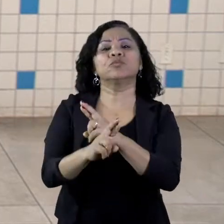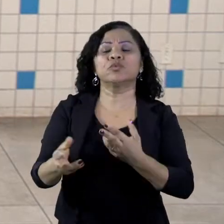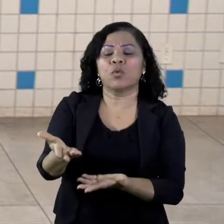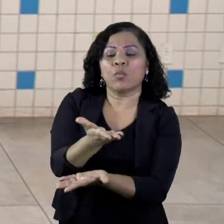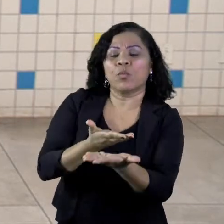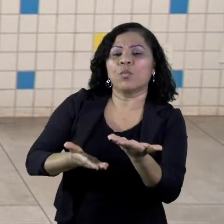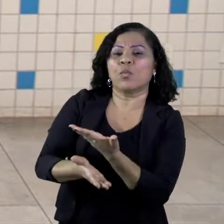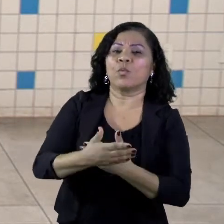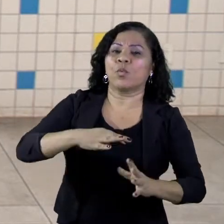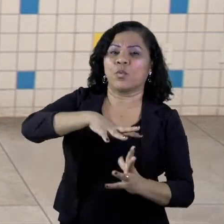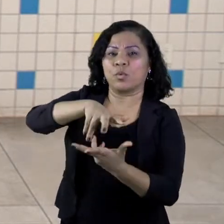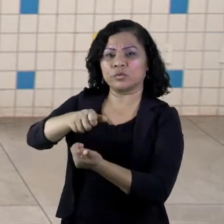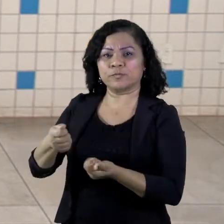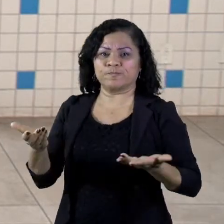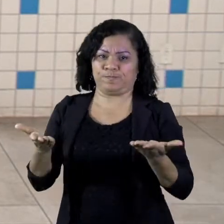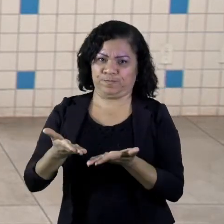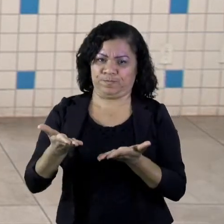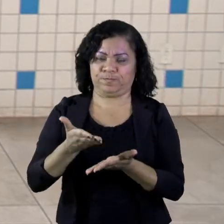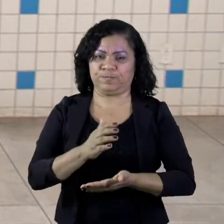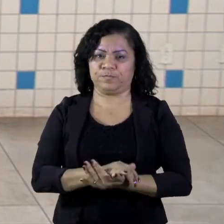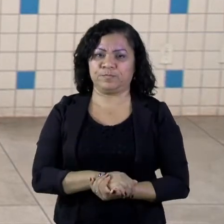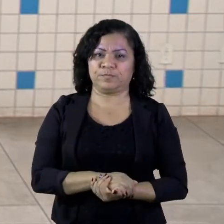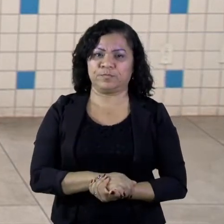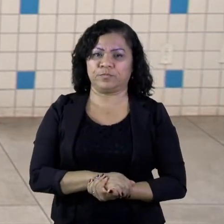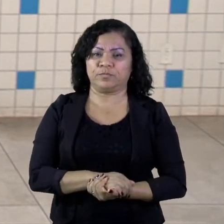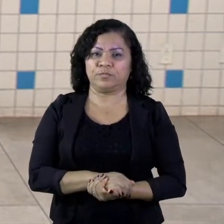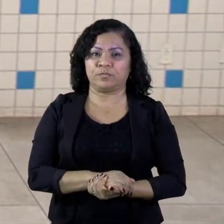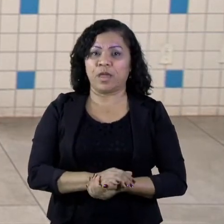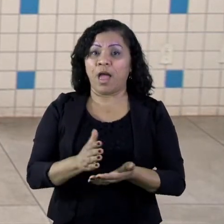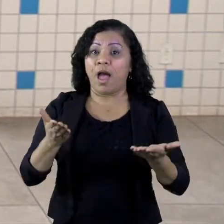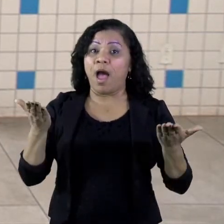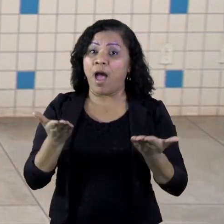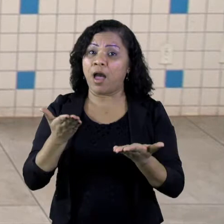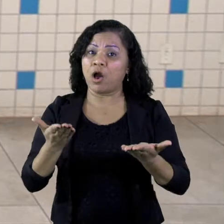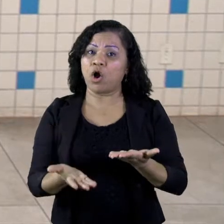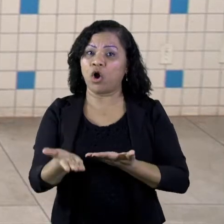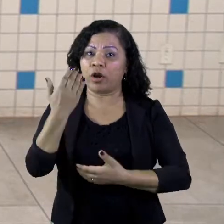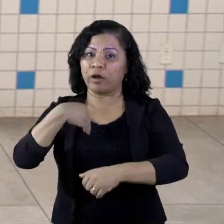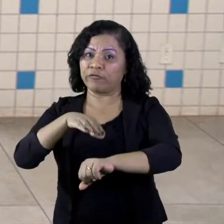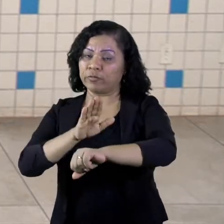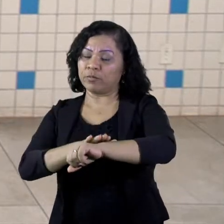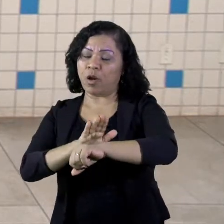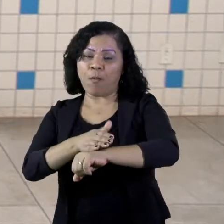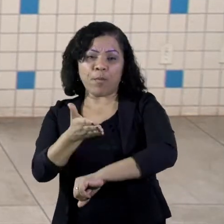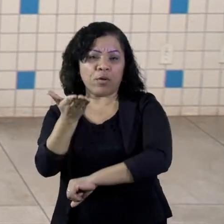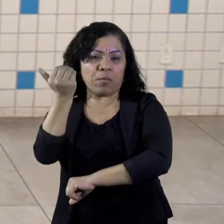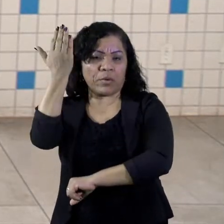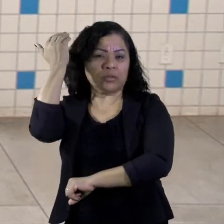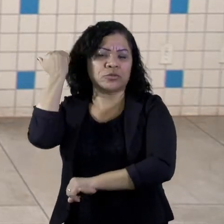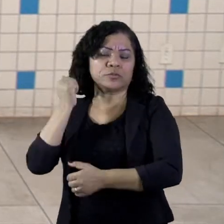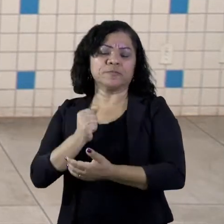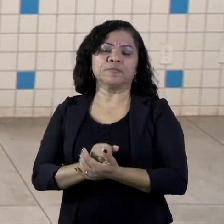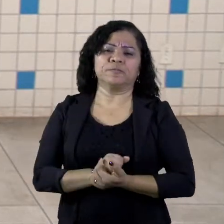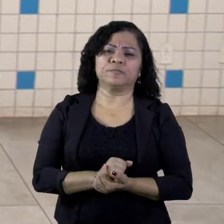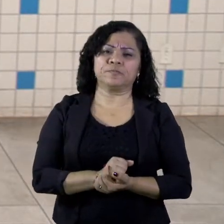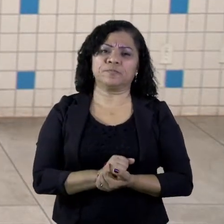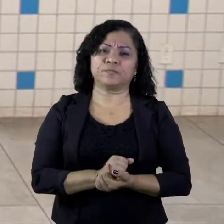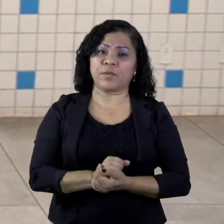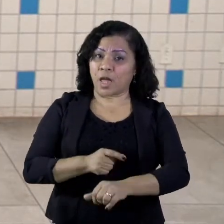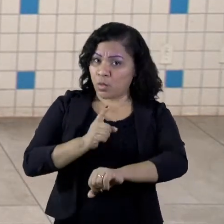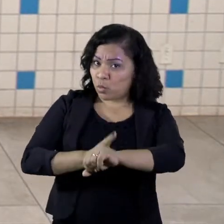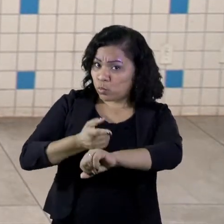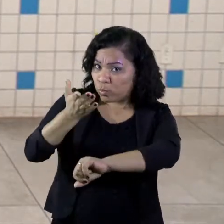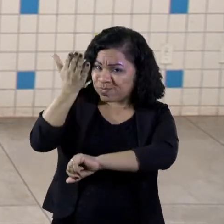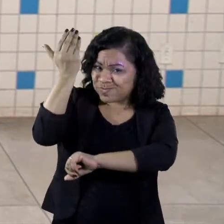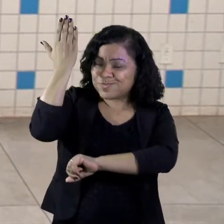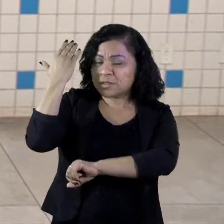atual. Vamos agora então para os tempos antigos. Como eram os tempos antigos? Nos tempos